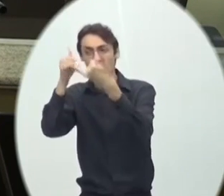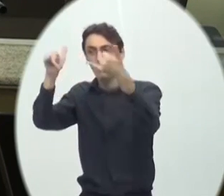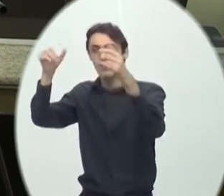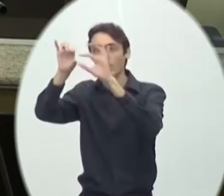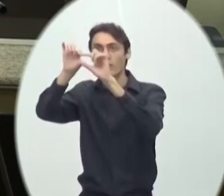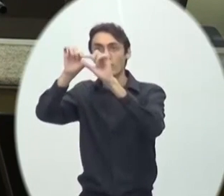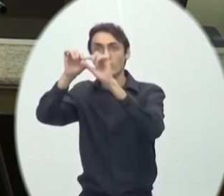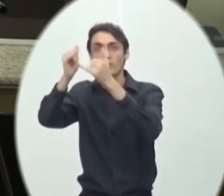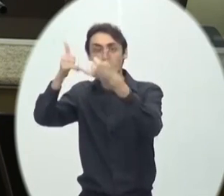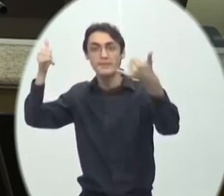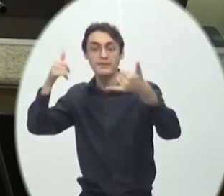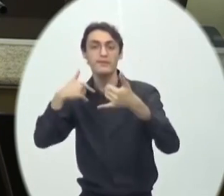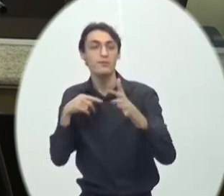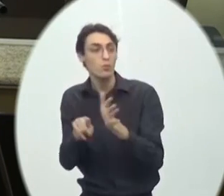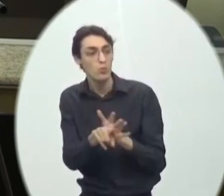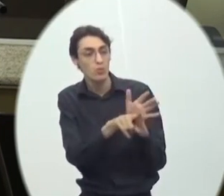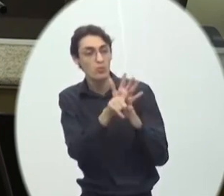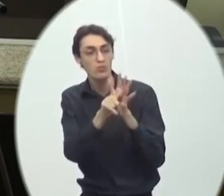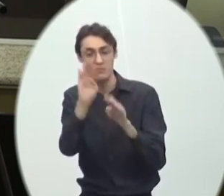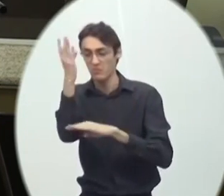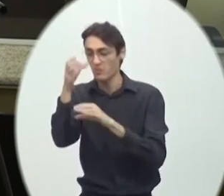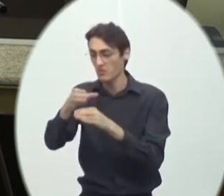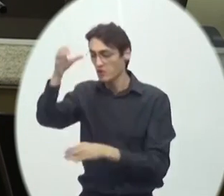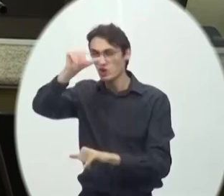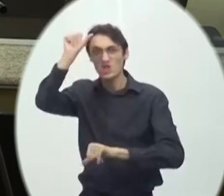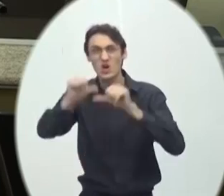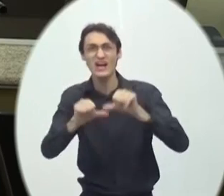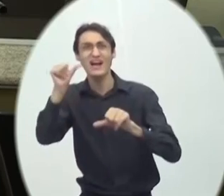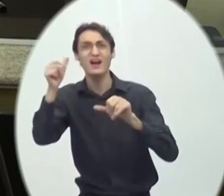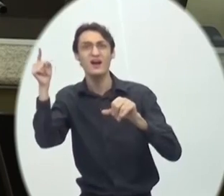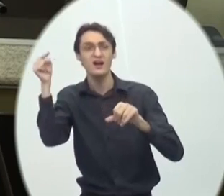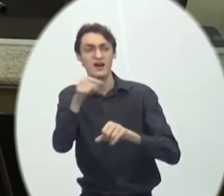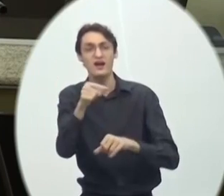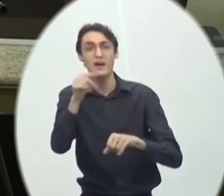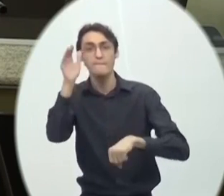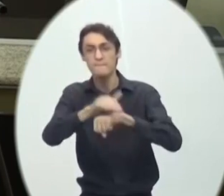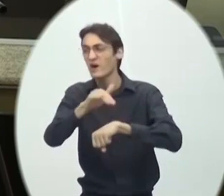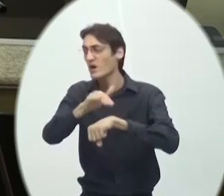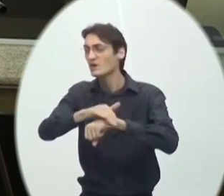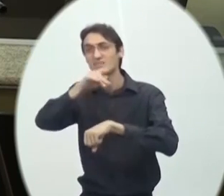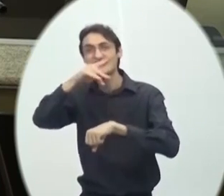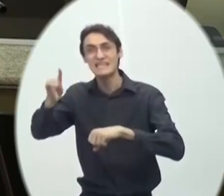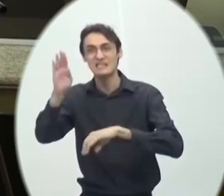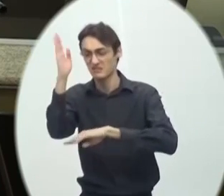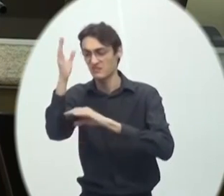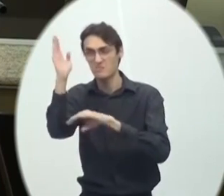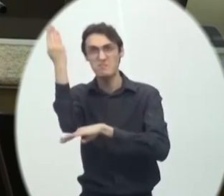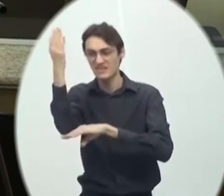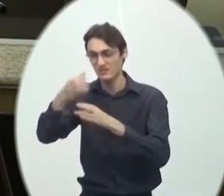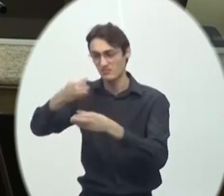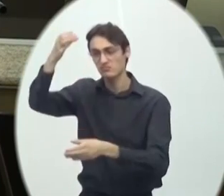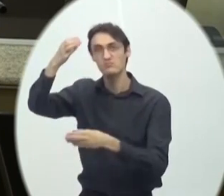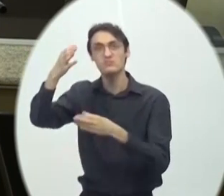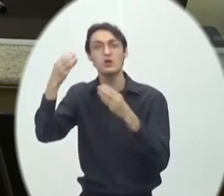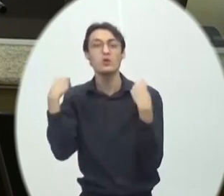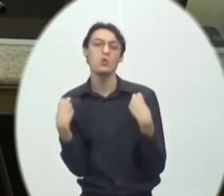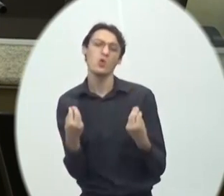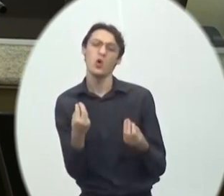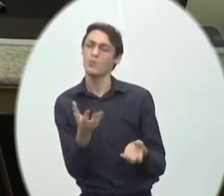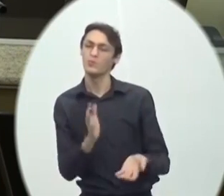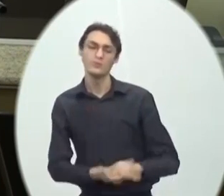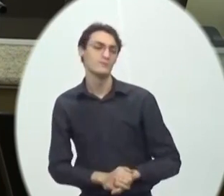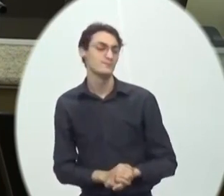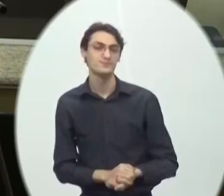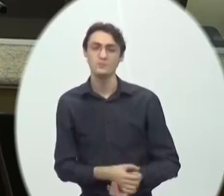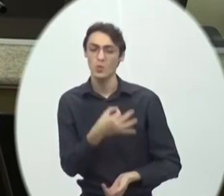problema. Não precisa o vereador ir lá pedir para trocar um poste de uma rede, um poste de madeira. Gente, é um absurdo.